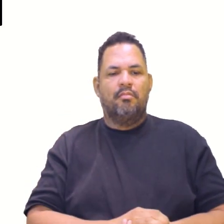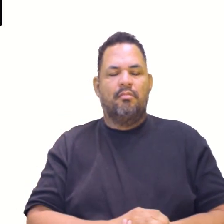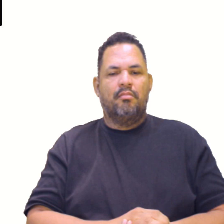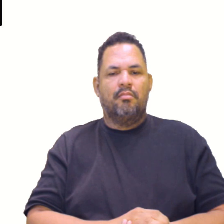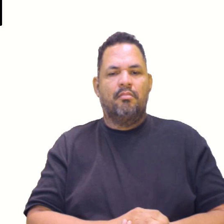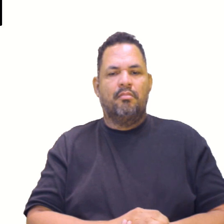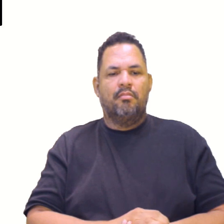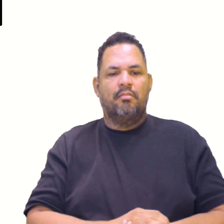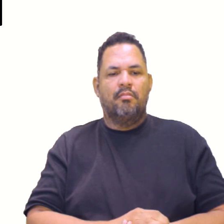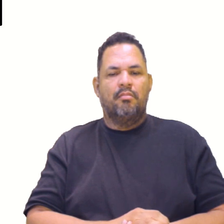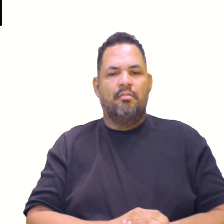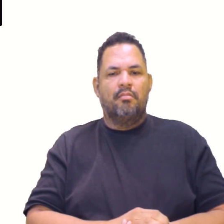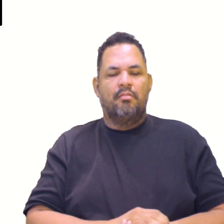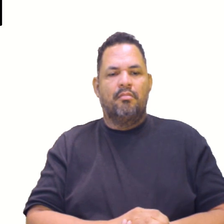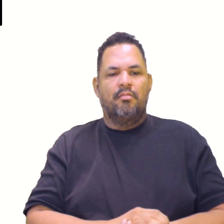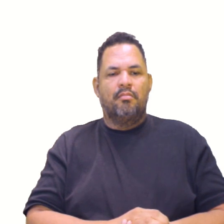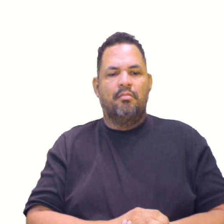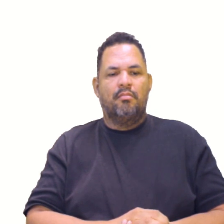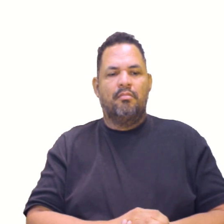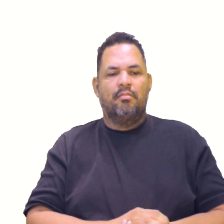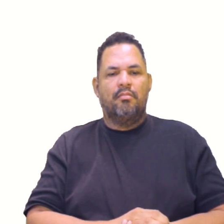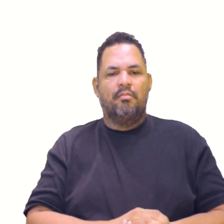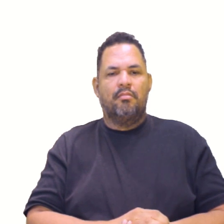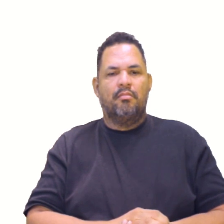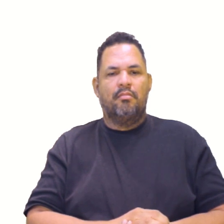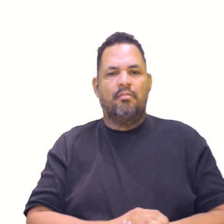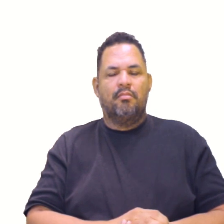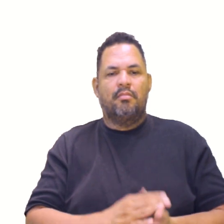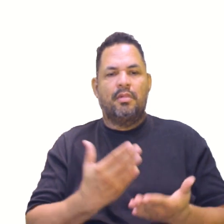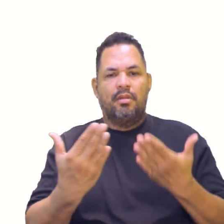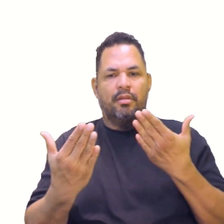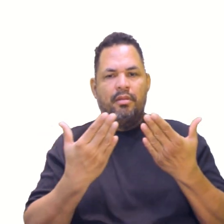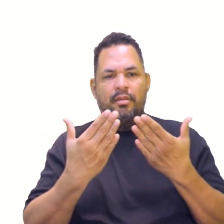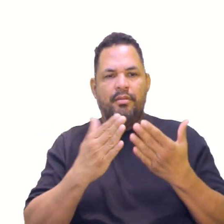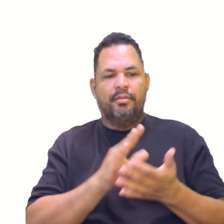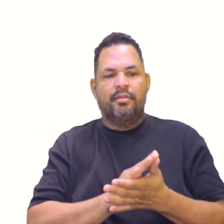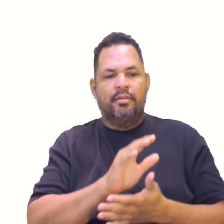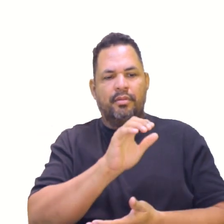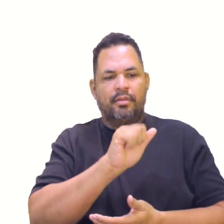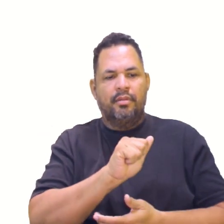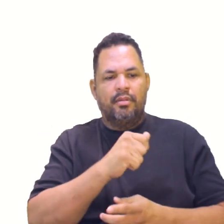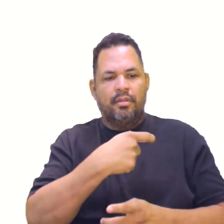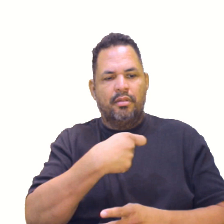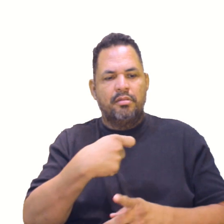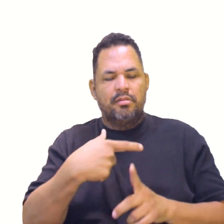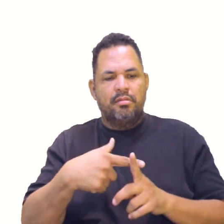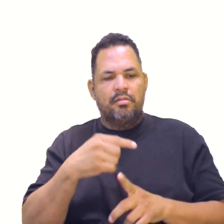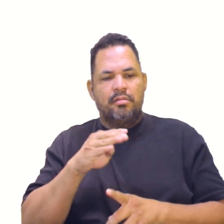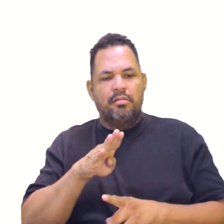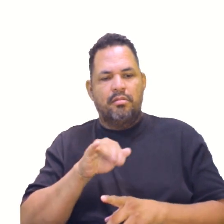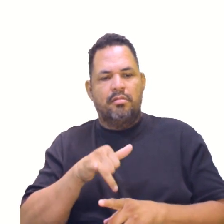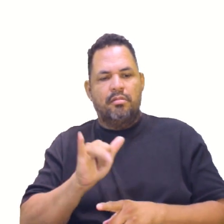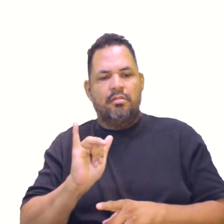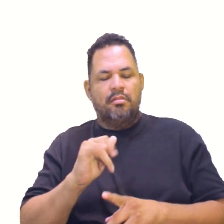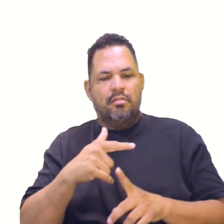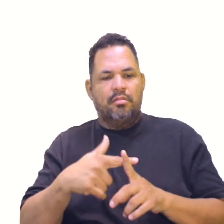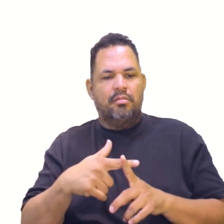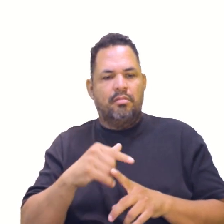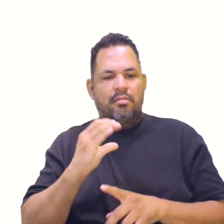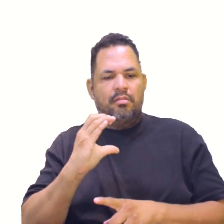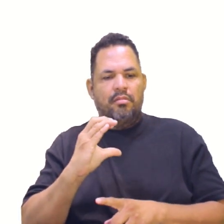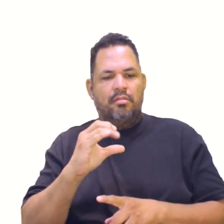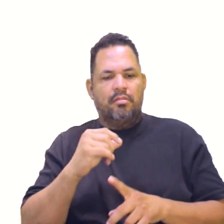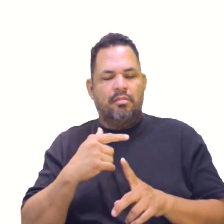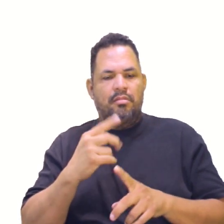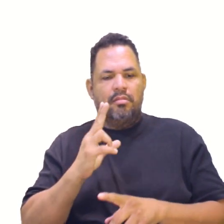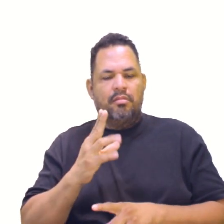quem fica sozinho. Então, olha lá, vamos agora fazer essa comparação, né? AX mais BY mais